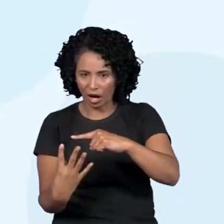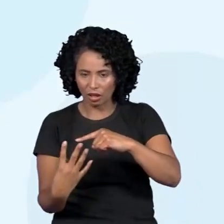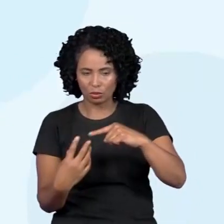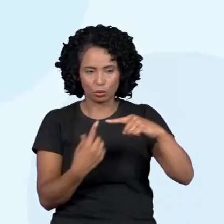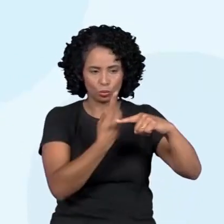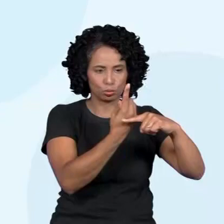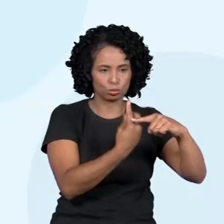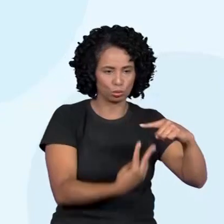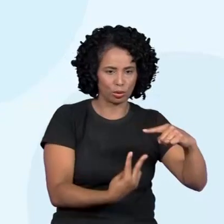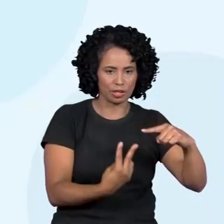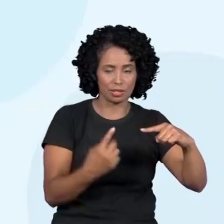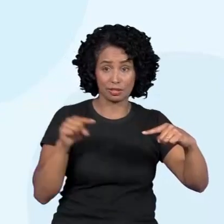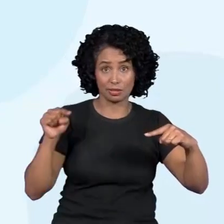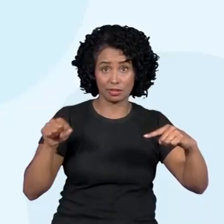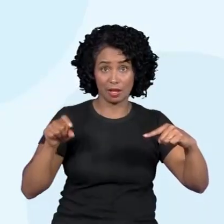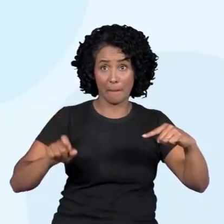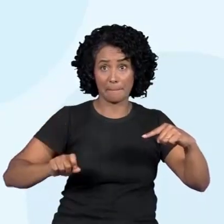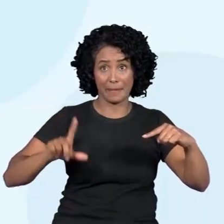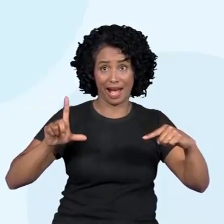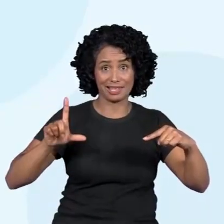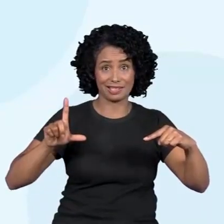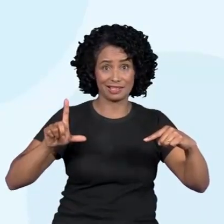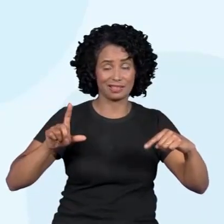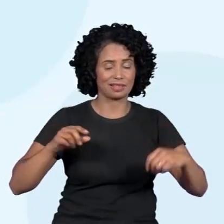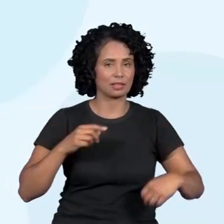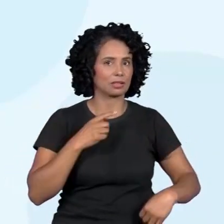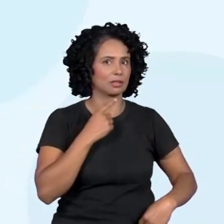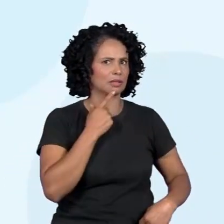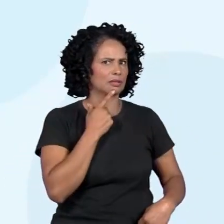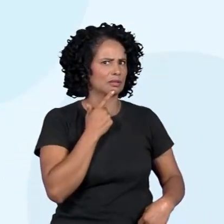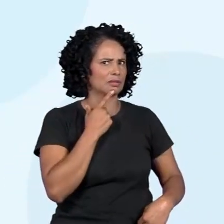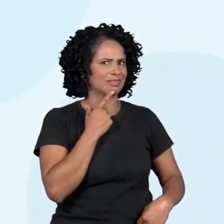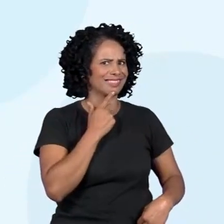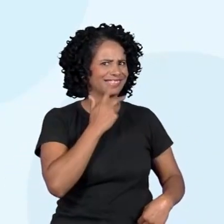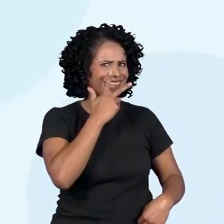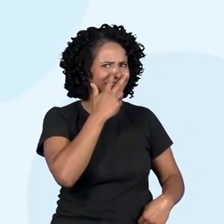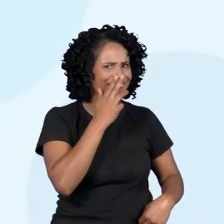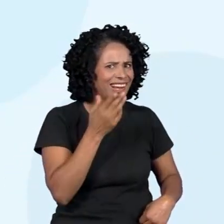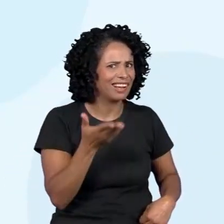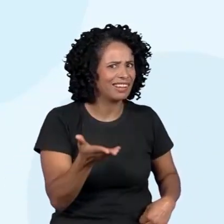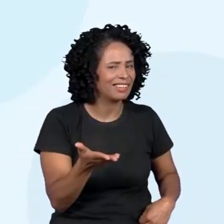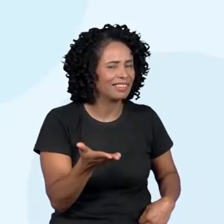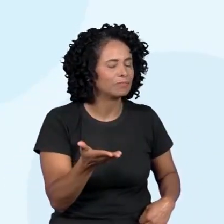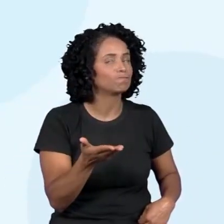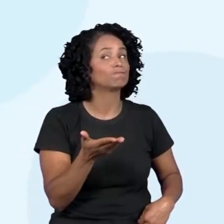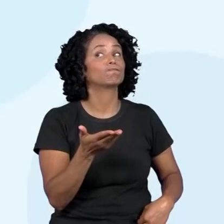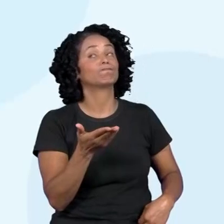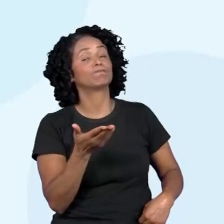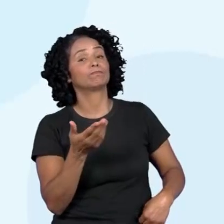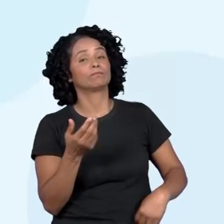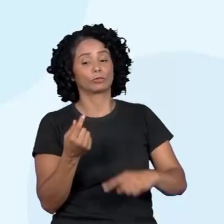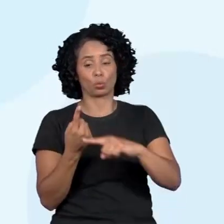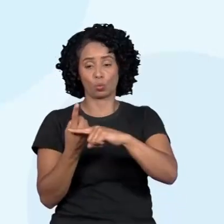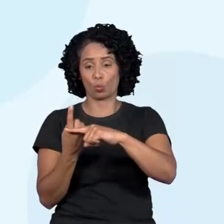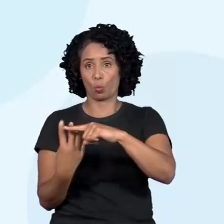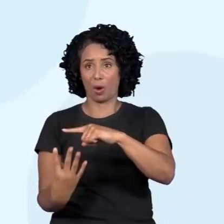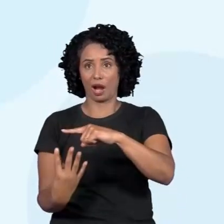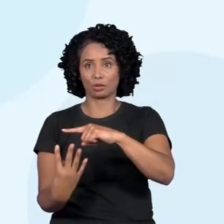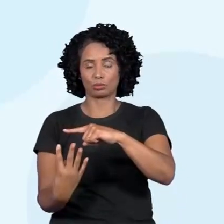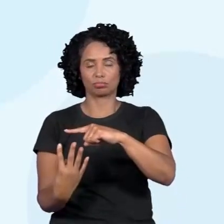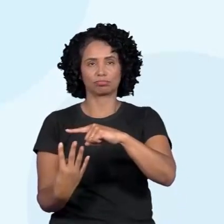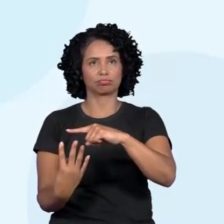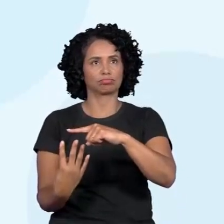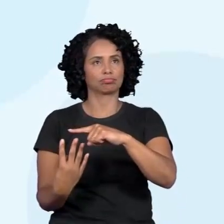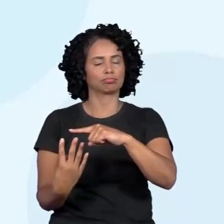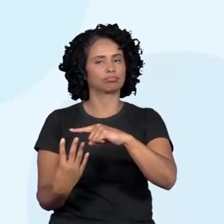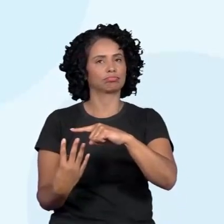1/4. Será que meio é menor que 1/4? 1/4 está ocupando menos espaço,